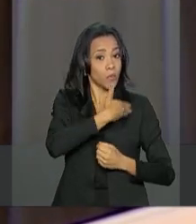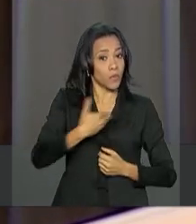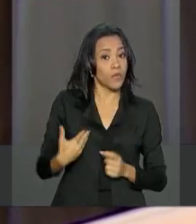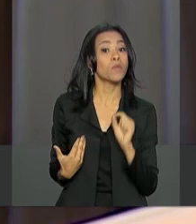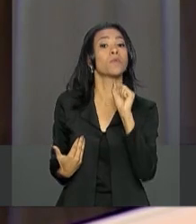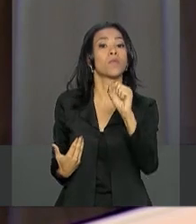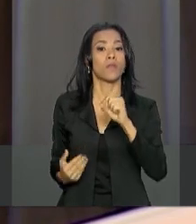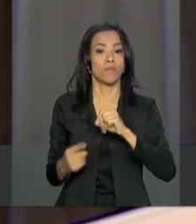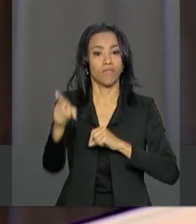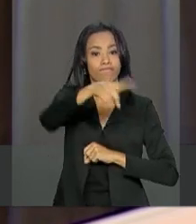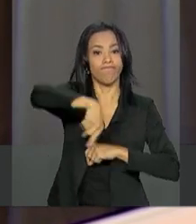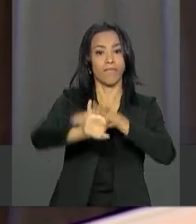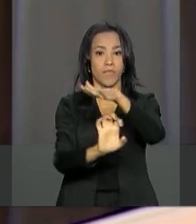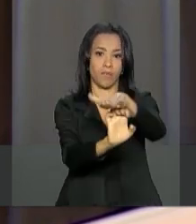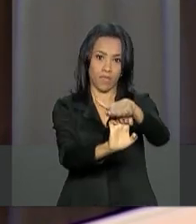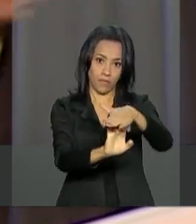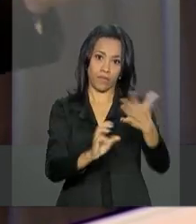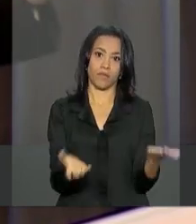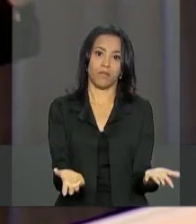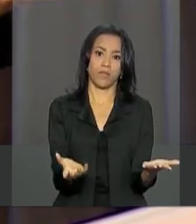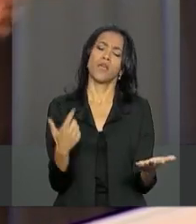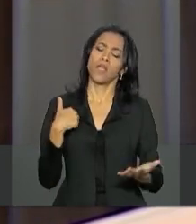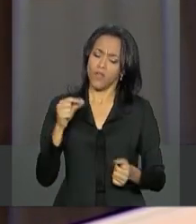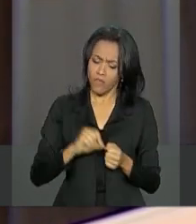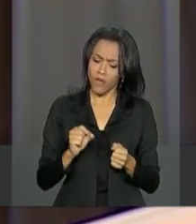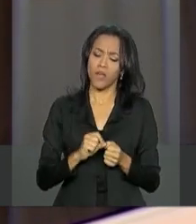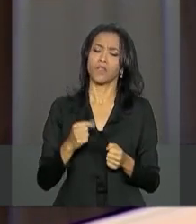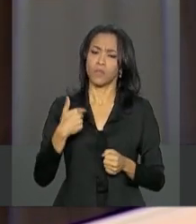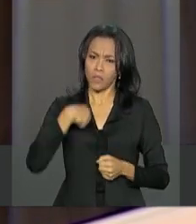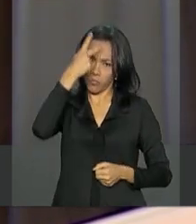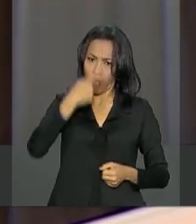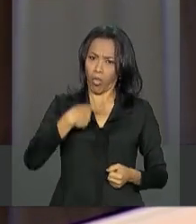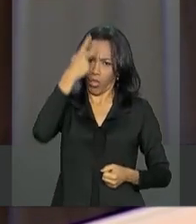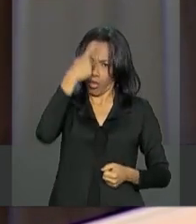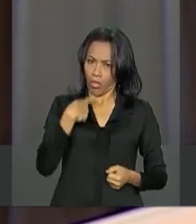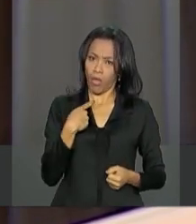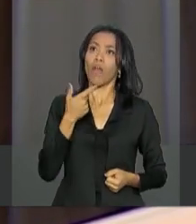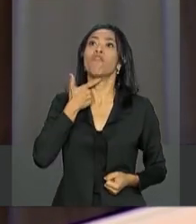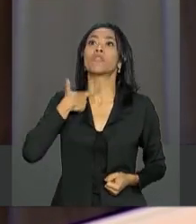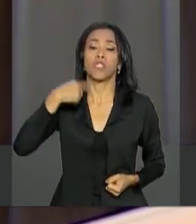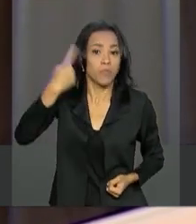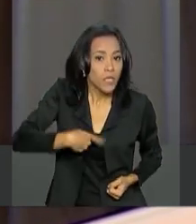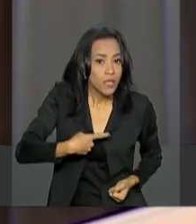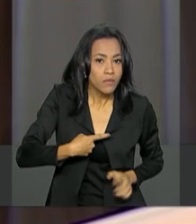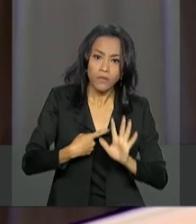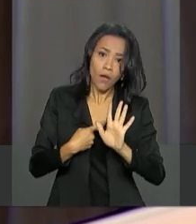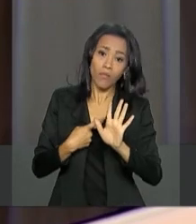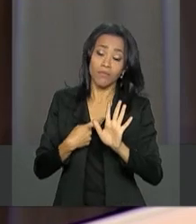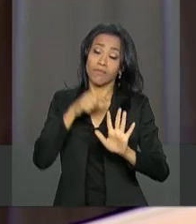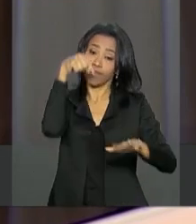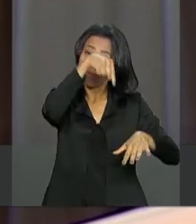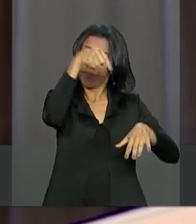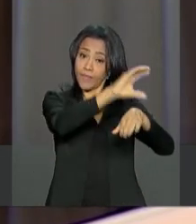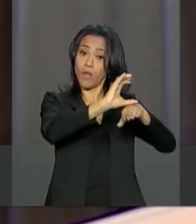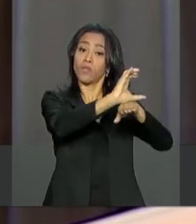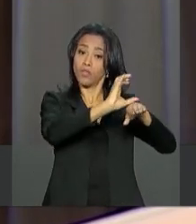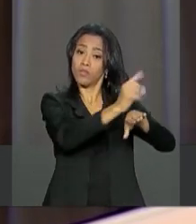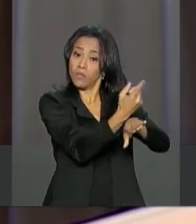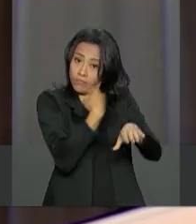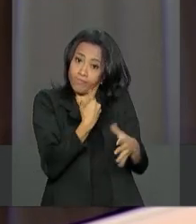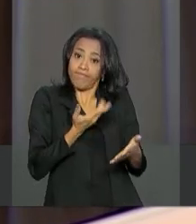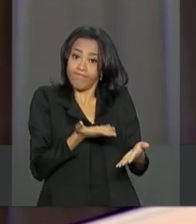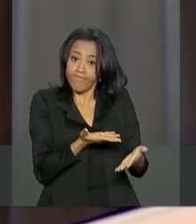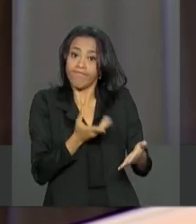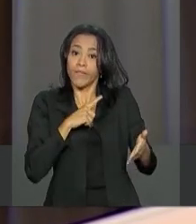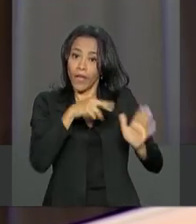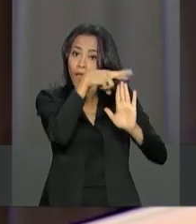iniciativa privada. E digo eu faço isto por conta própria, porque é meu desejo? Não, porque a Constituição assim determina.